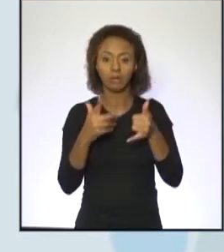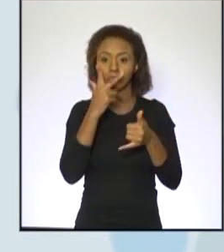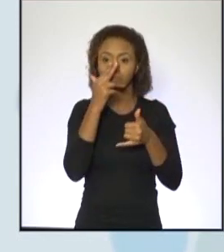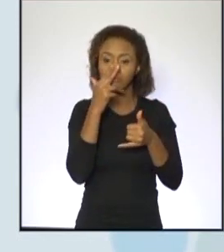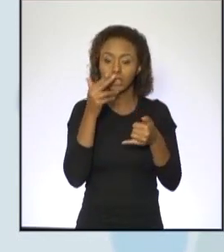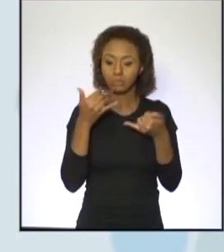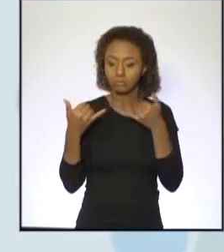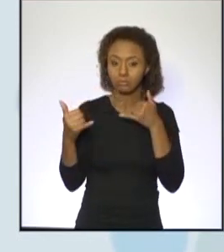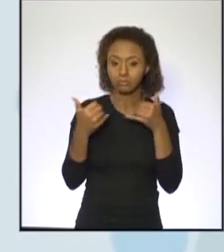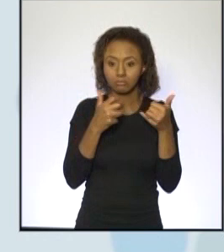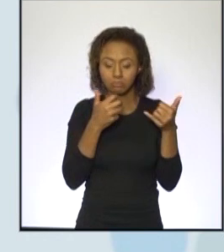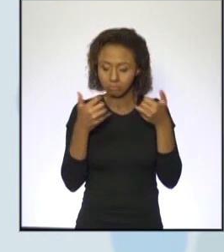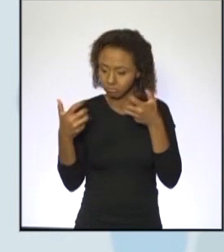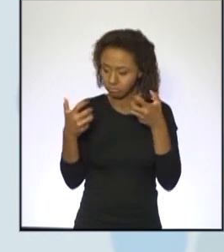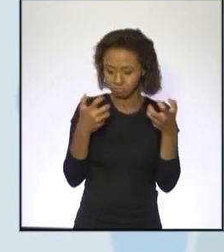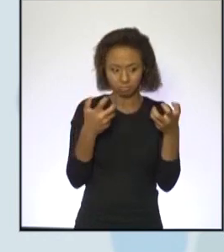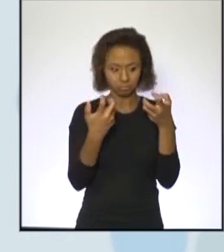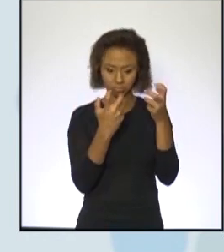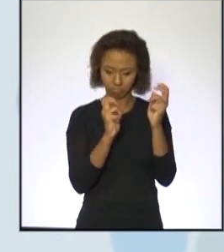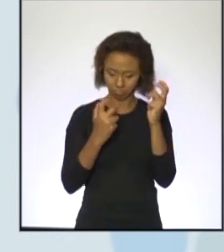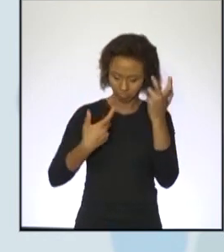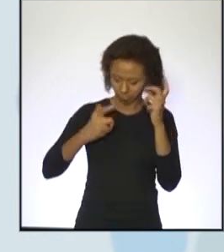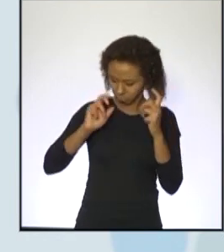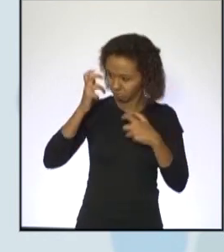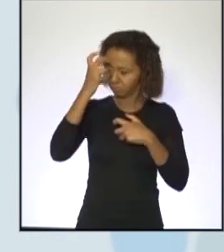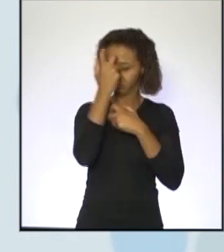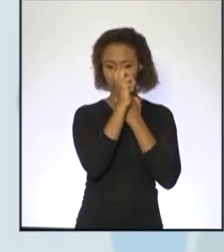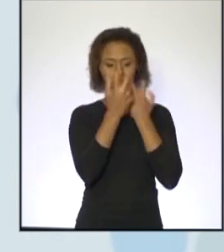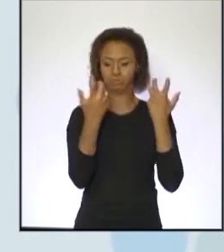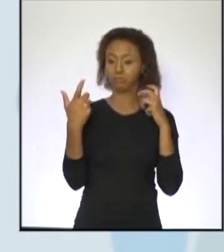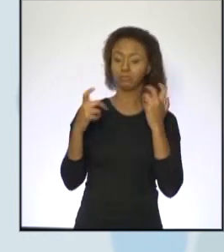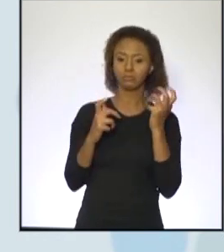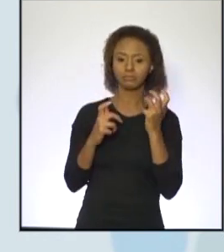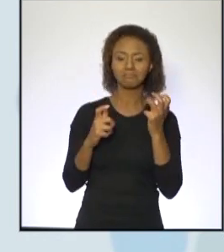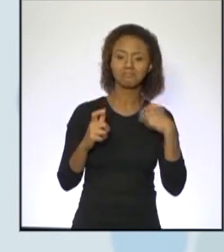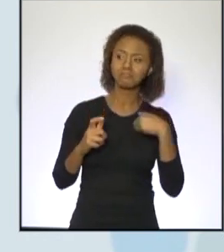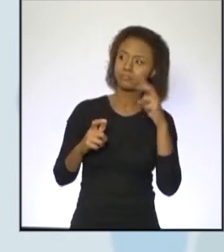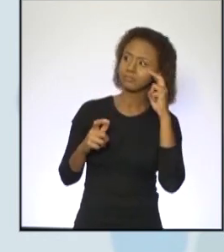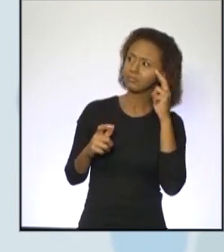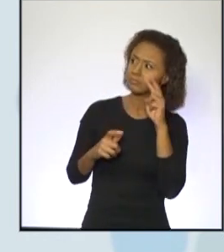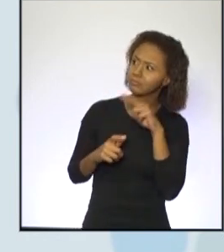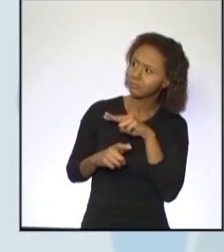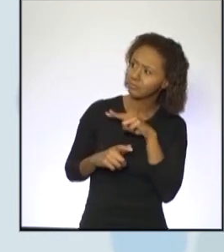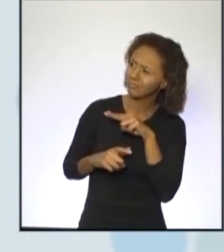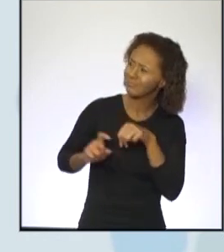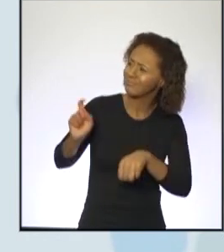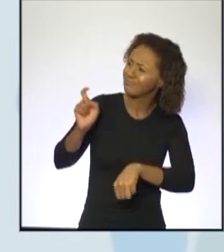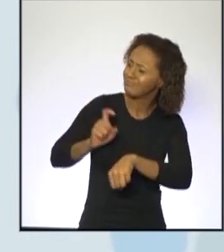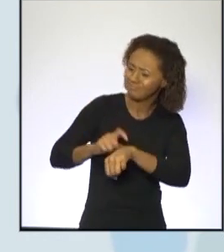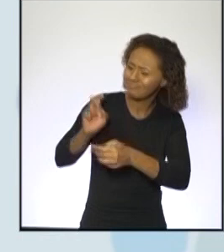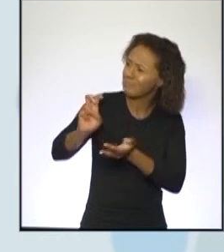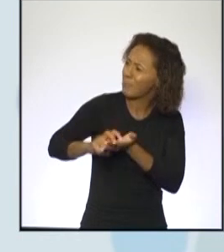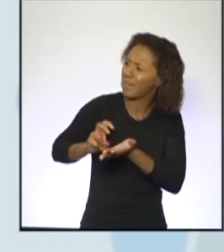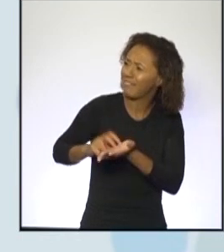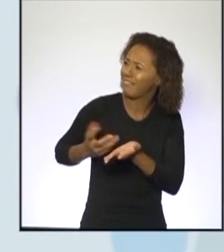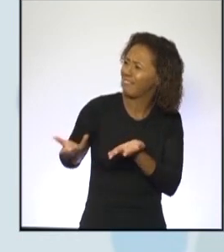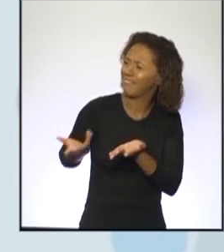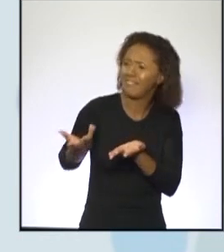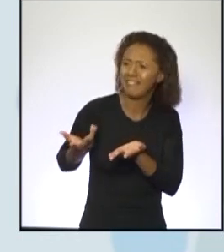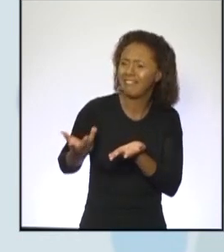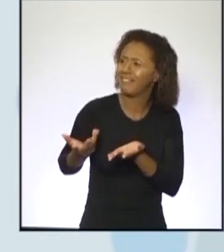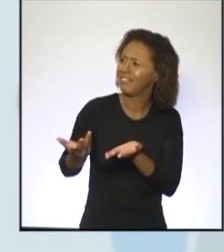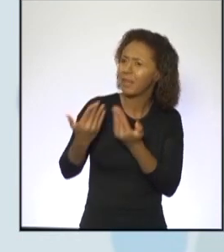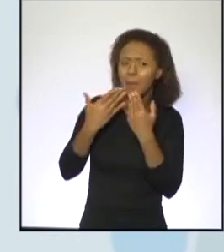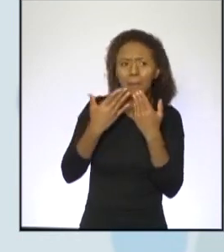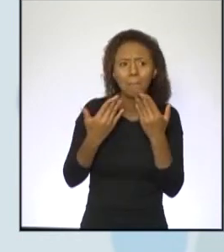entre si a atenção do hábil usuário. A cena inusitada para aquela hora da manhã, numa condução